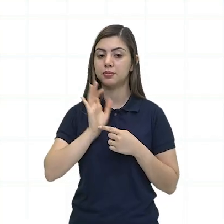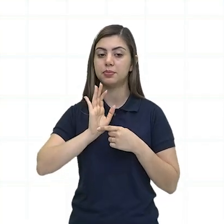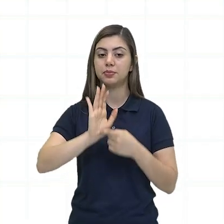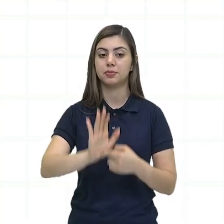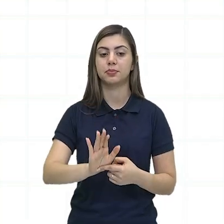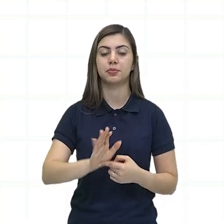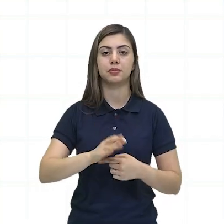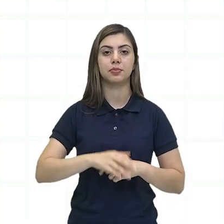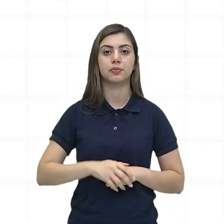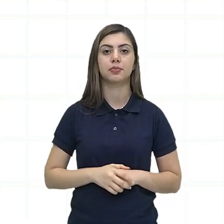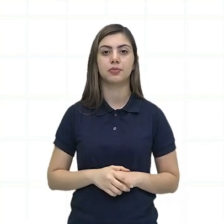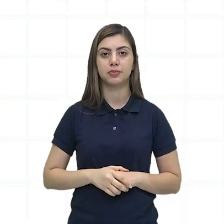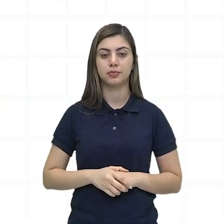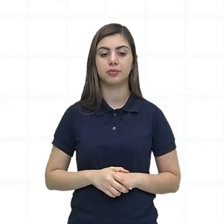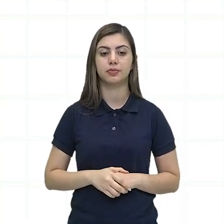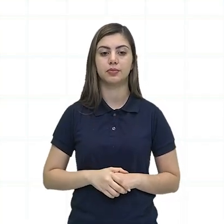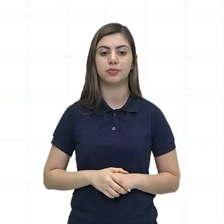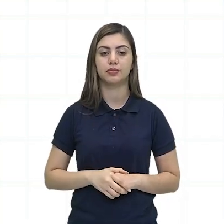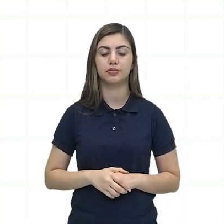They